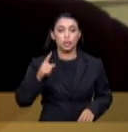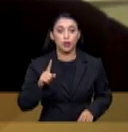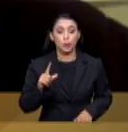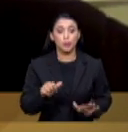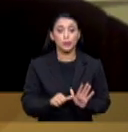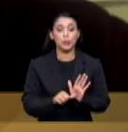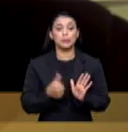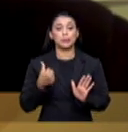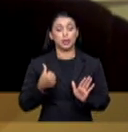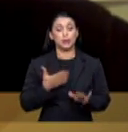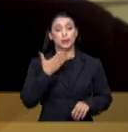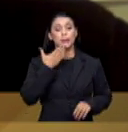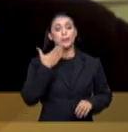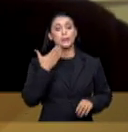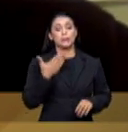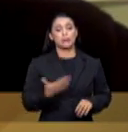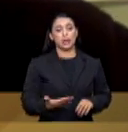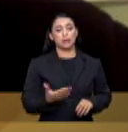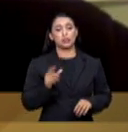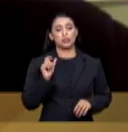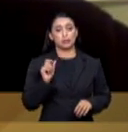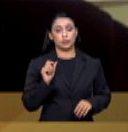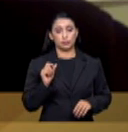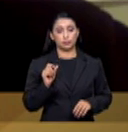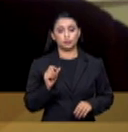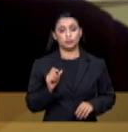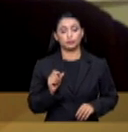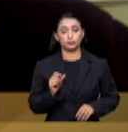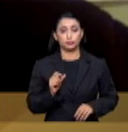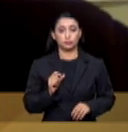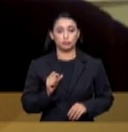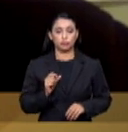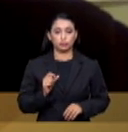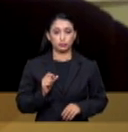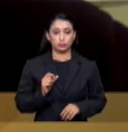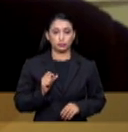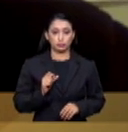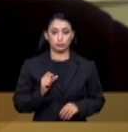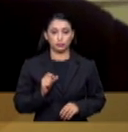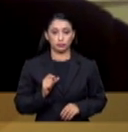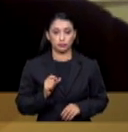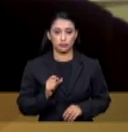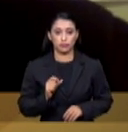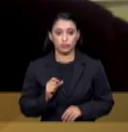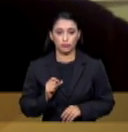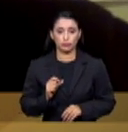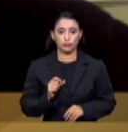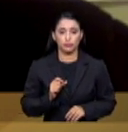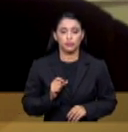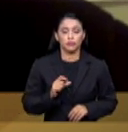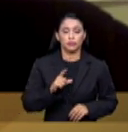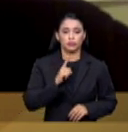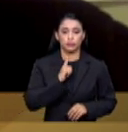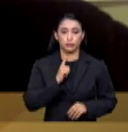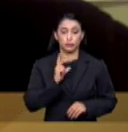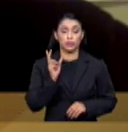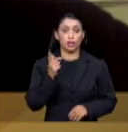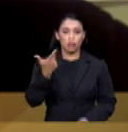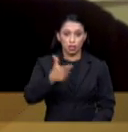primeiramente, pede o sobrestamento enquanto perdurar determinada determinação conferida do incidente de demandas